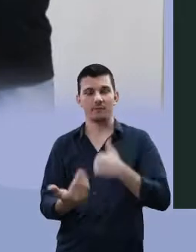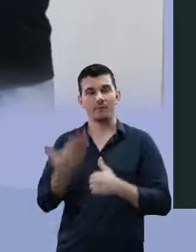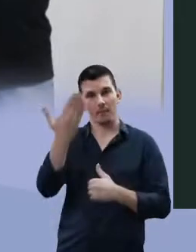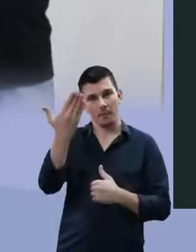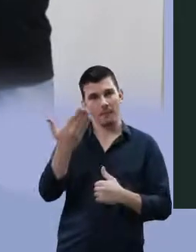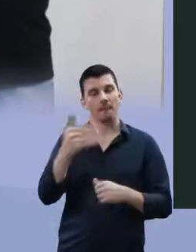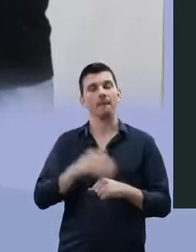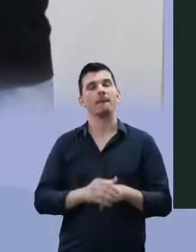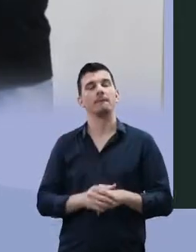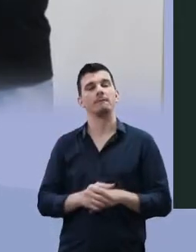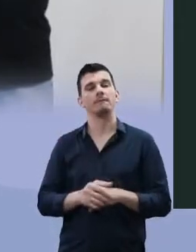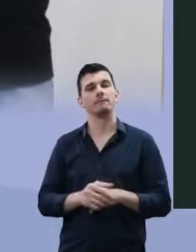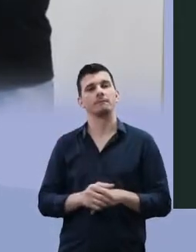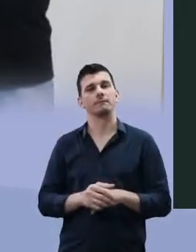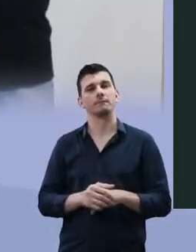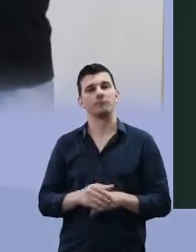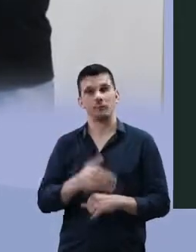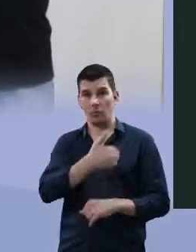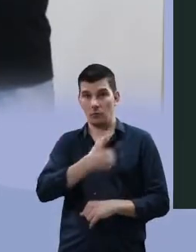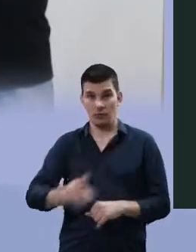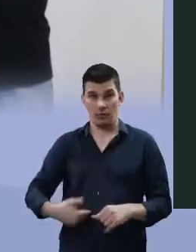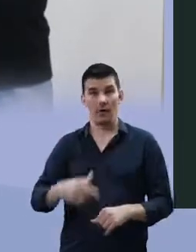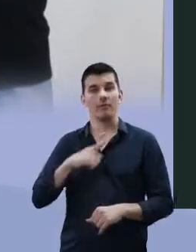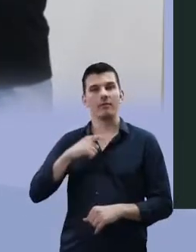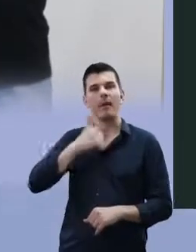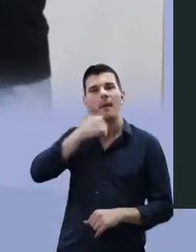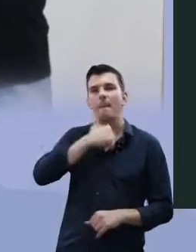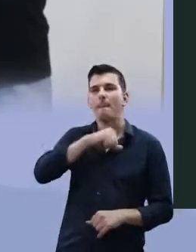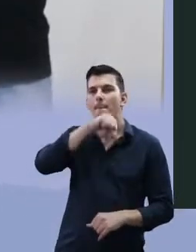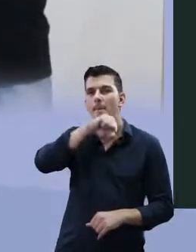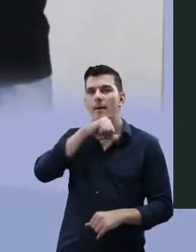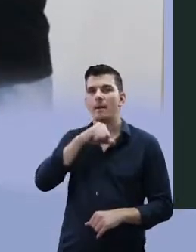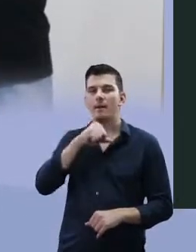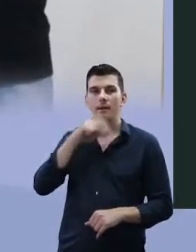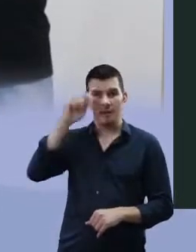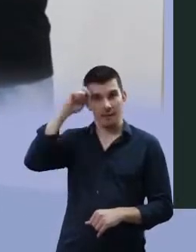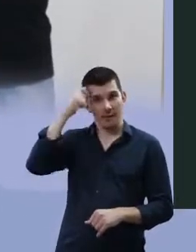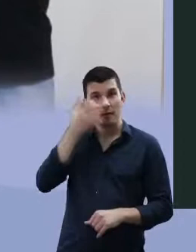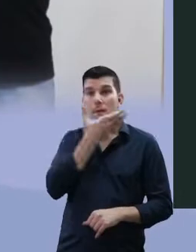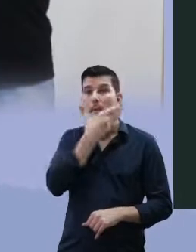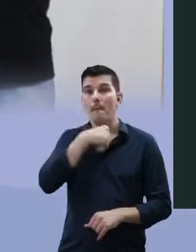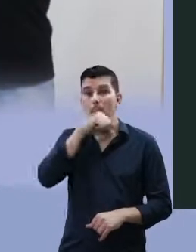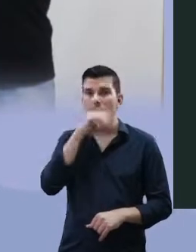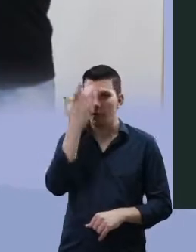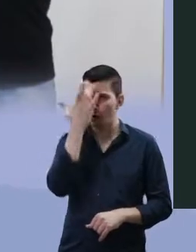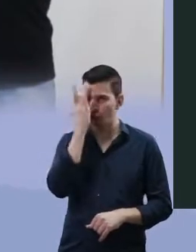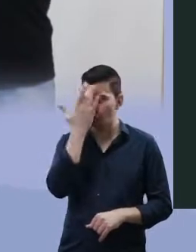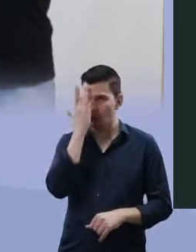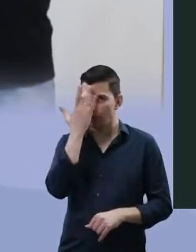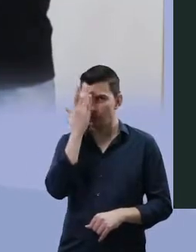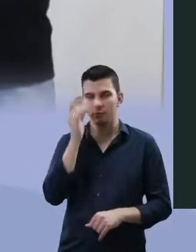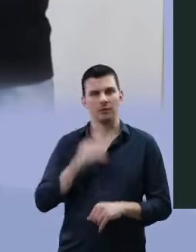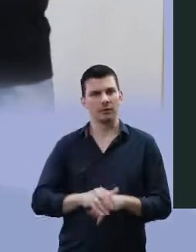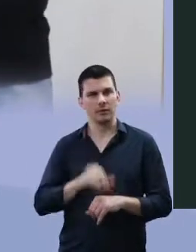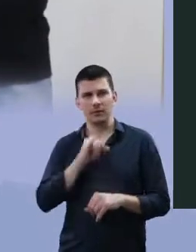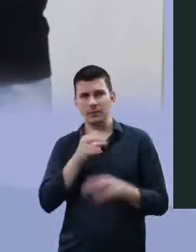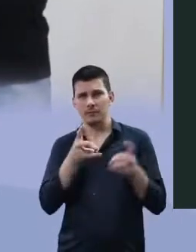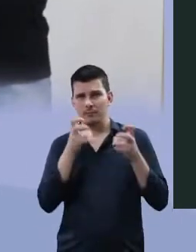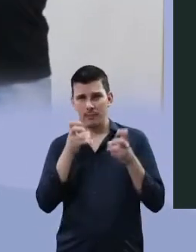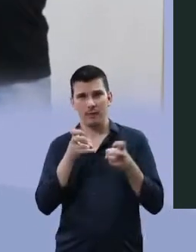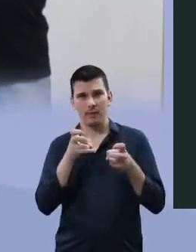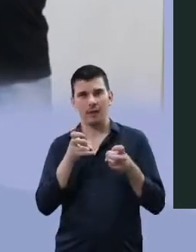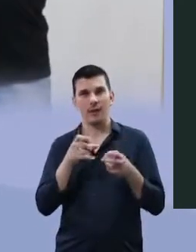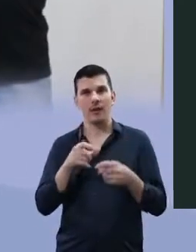Biden, Kamala Harris, ela tem mãe negra e pai indiano. Ela não, se